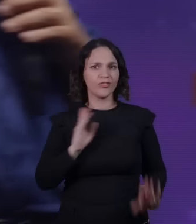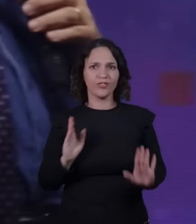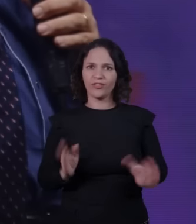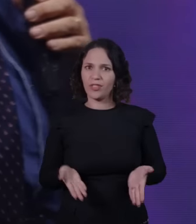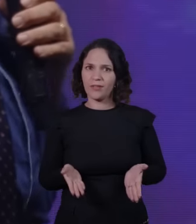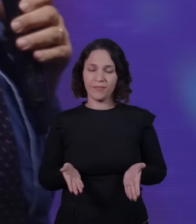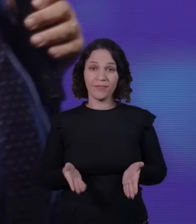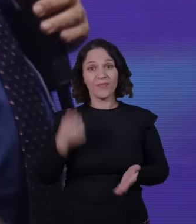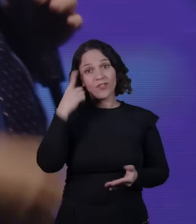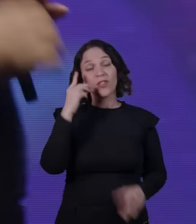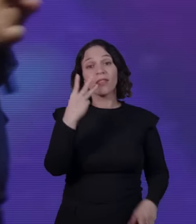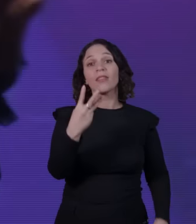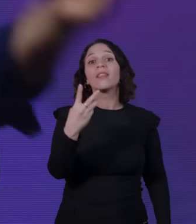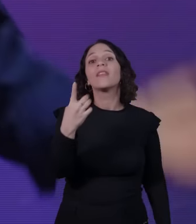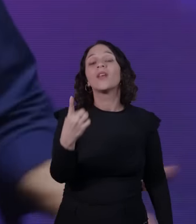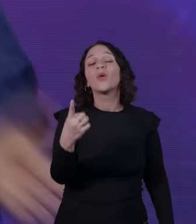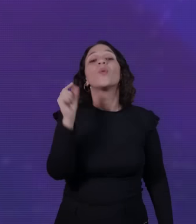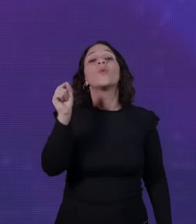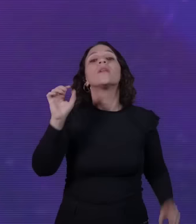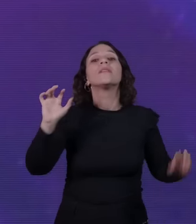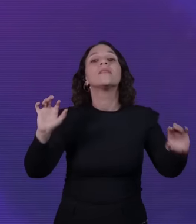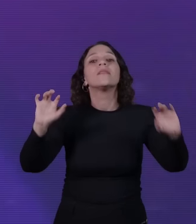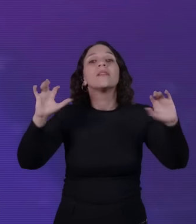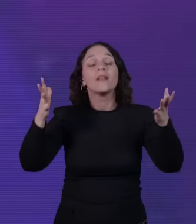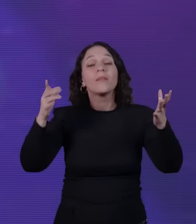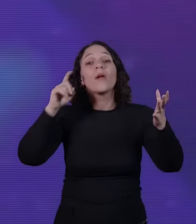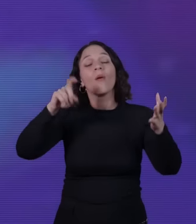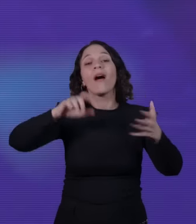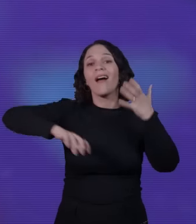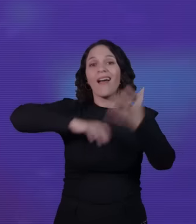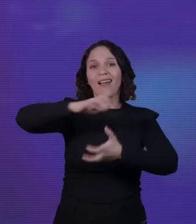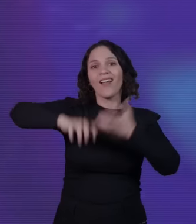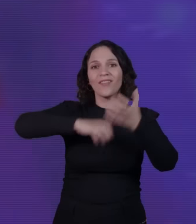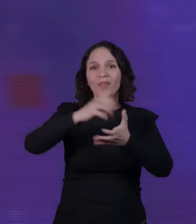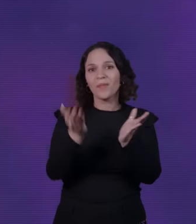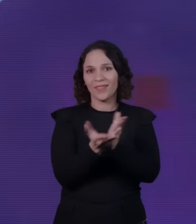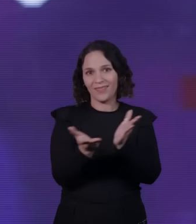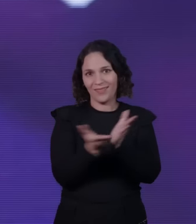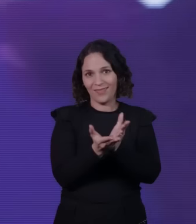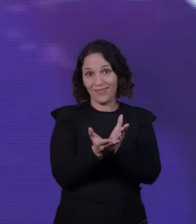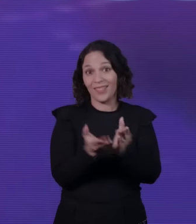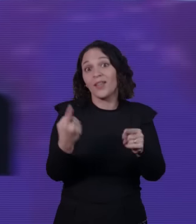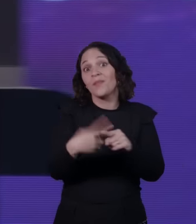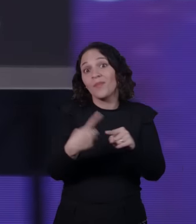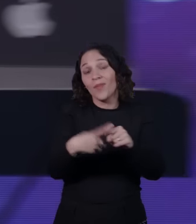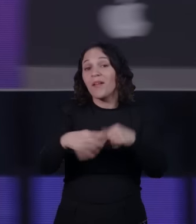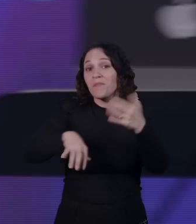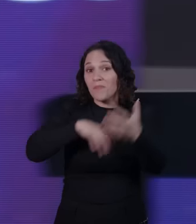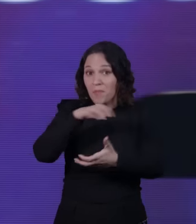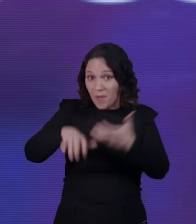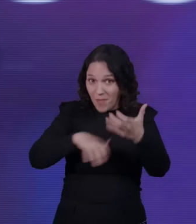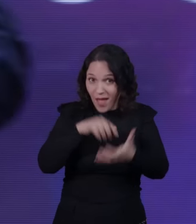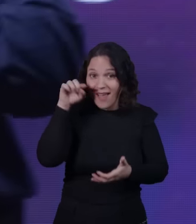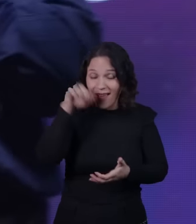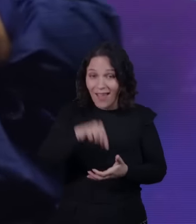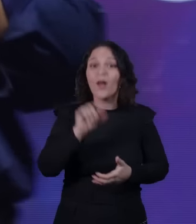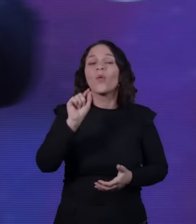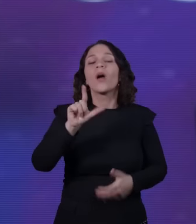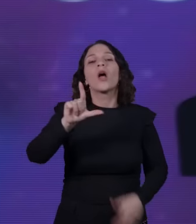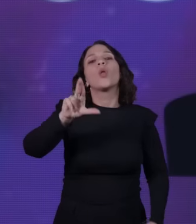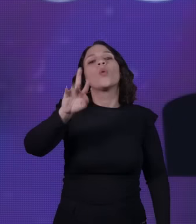Dia 31 é a celebração da Reforma Protestante. Porque na Reforma Protestante, Lutero recebeu